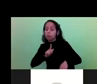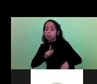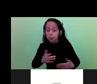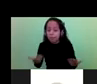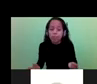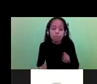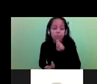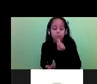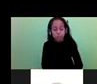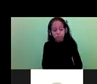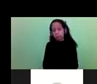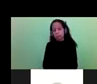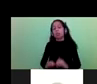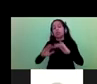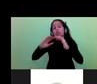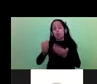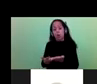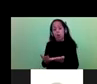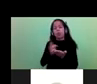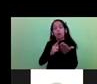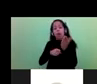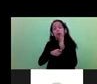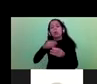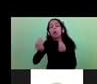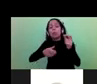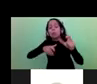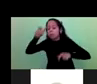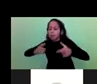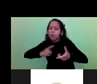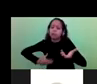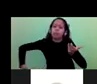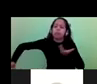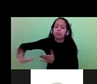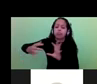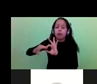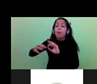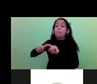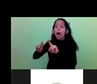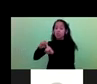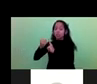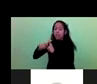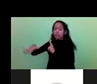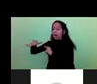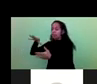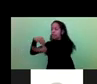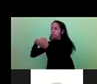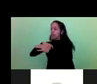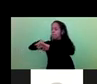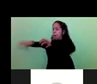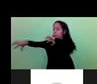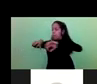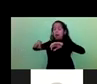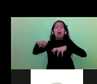Como a escola atenderá às necessidades de socialização de uma sociedade tão anômica e